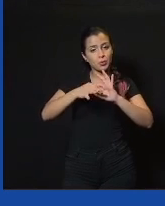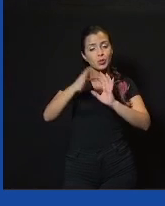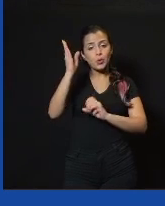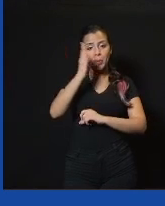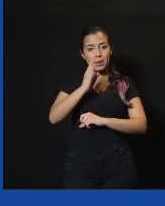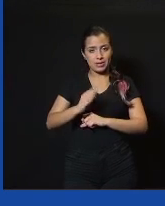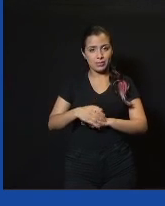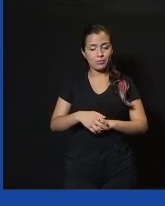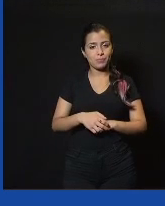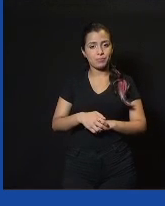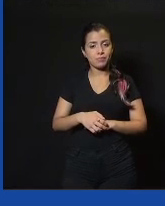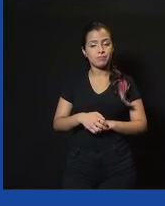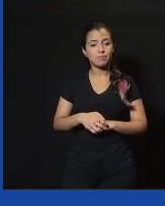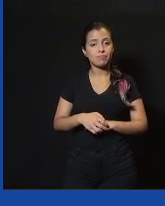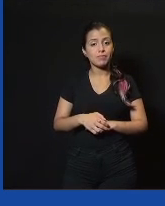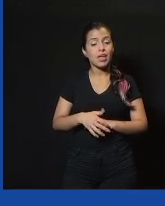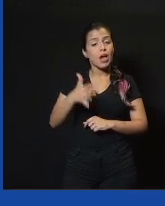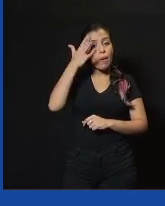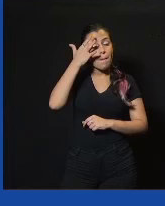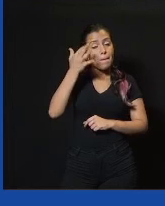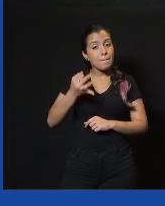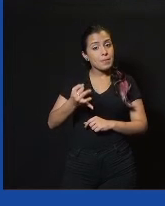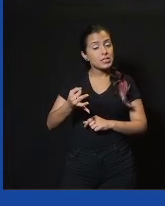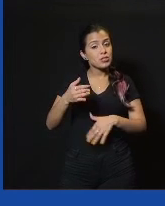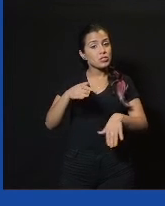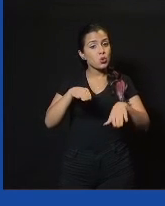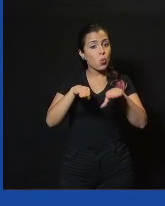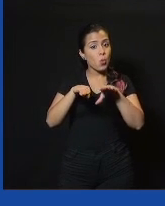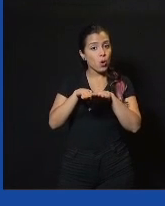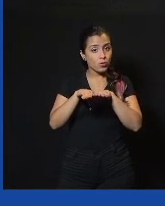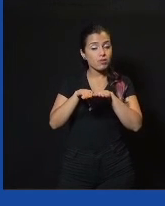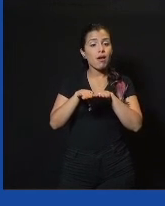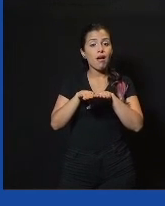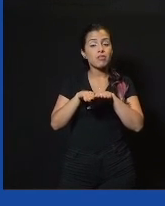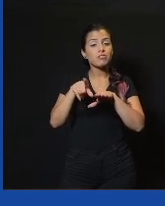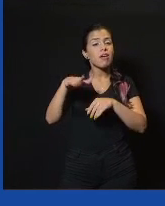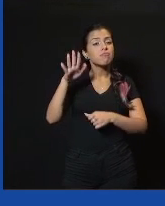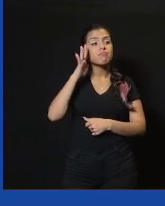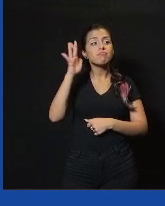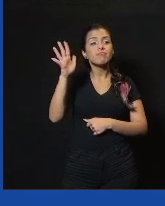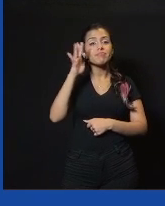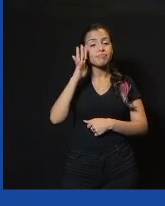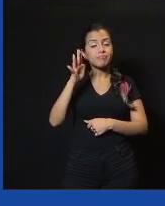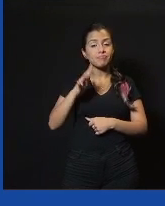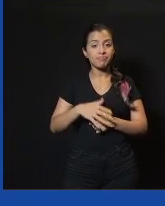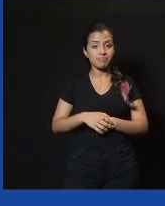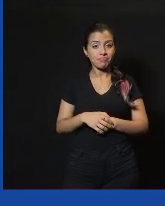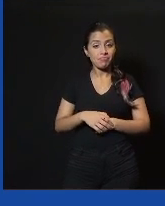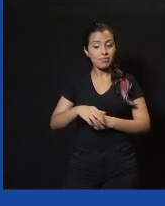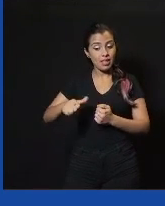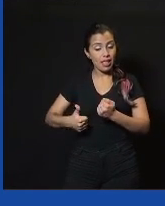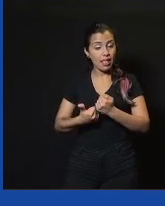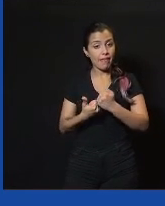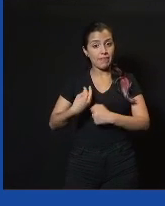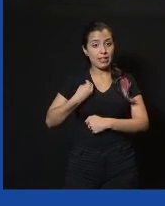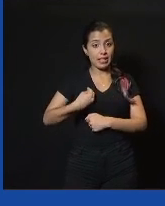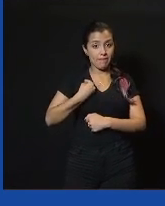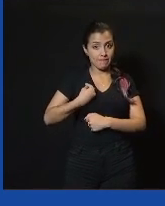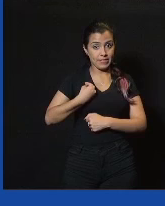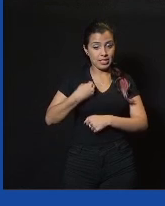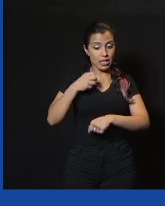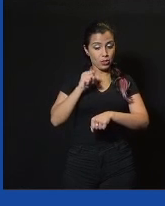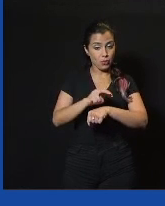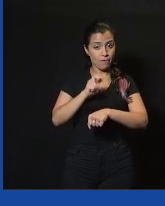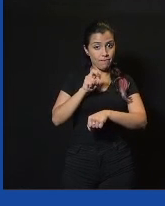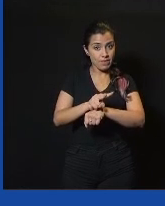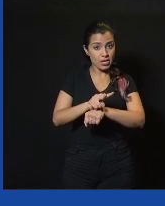O entendimento de igualdade de oportunidades é majoritário no Brasil. A defesa da vida e não do vírus